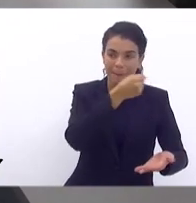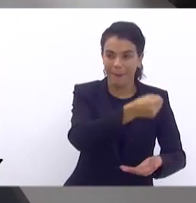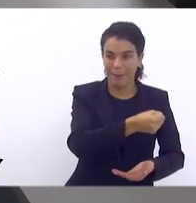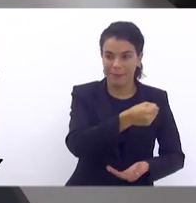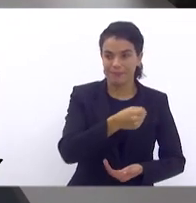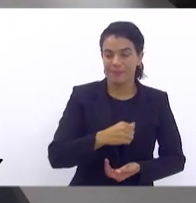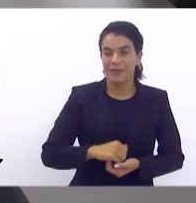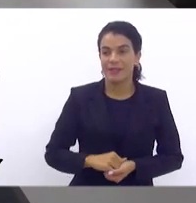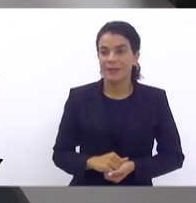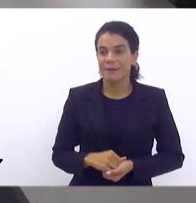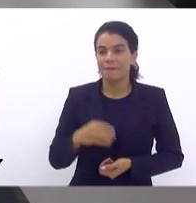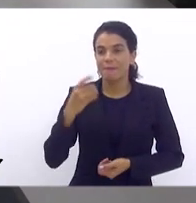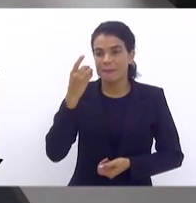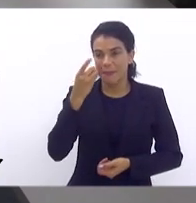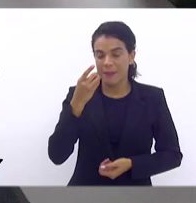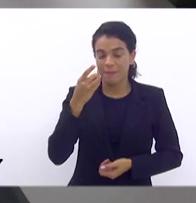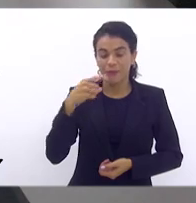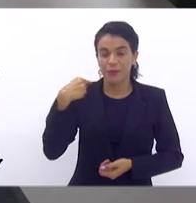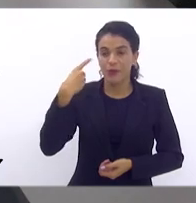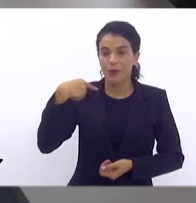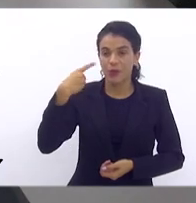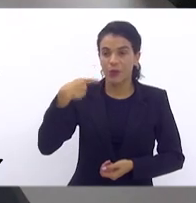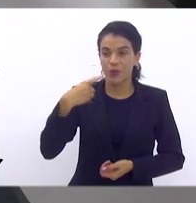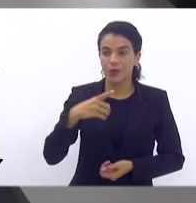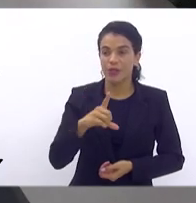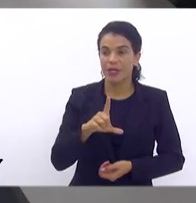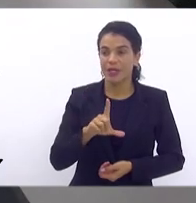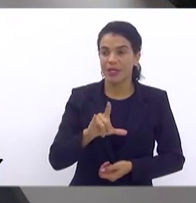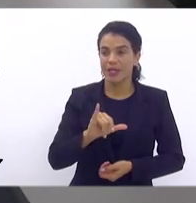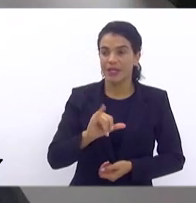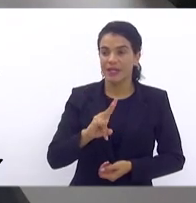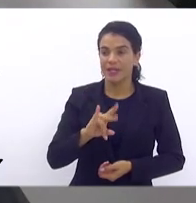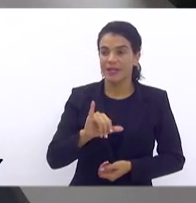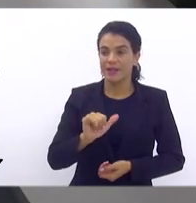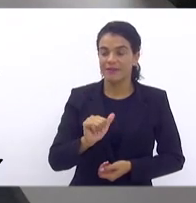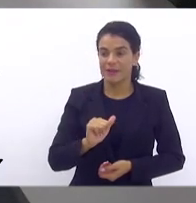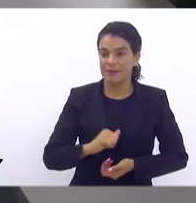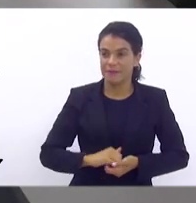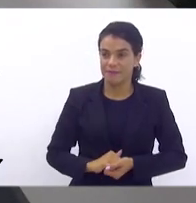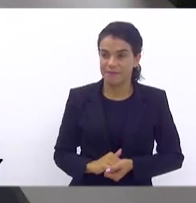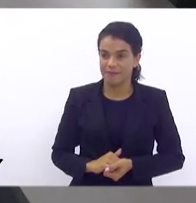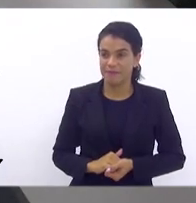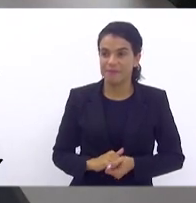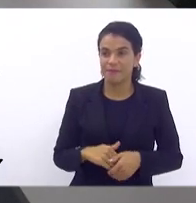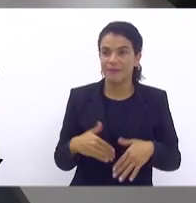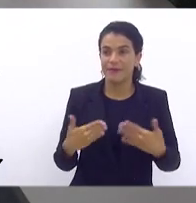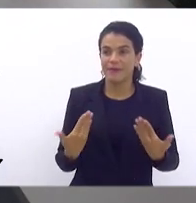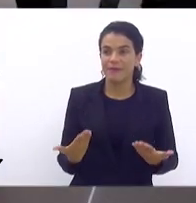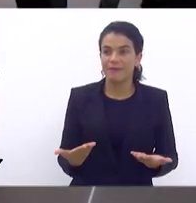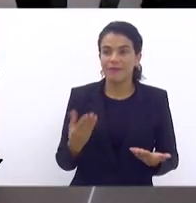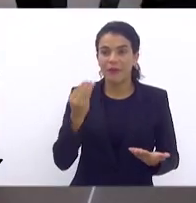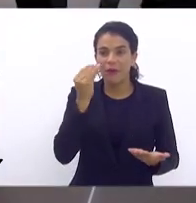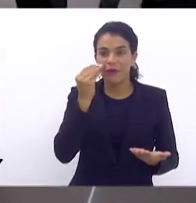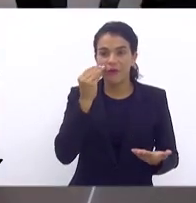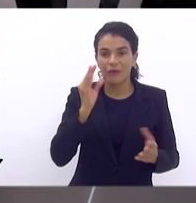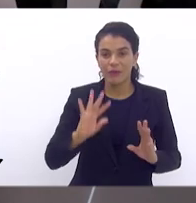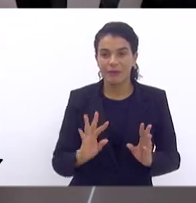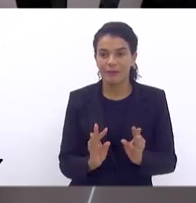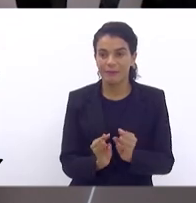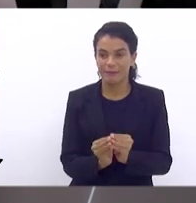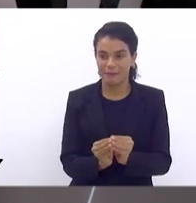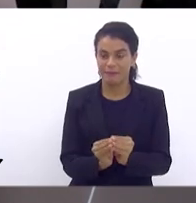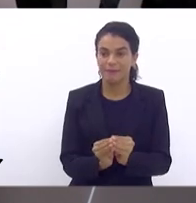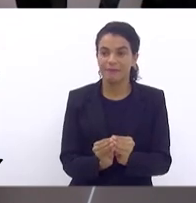então Doutora Lívia por favor para considerações finais então eu vou tentar falar